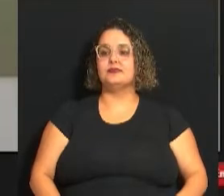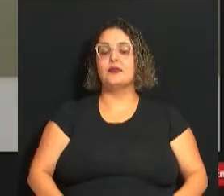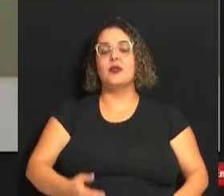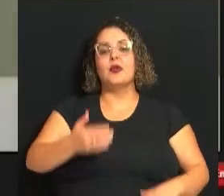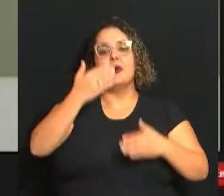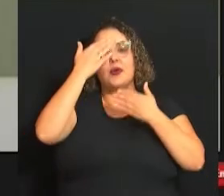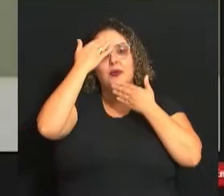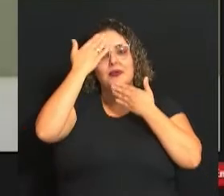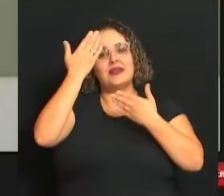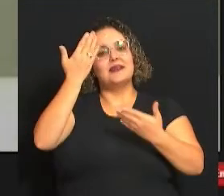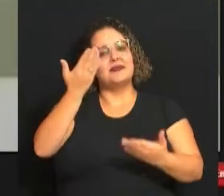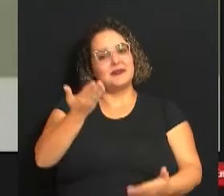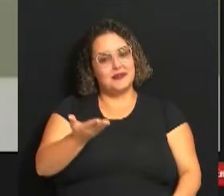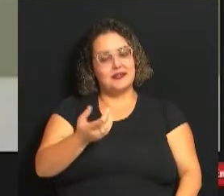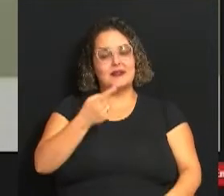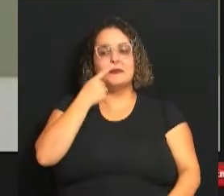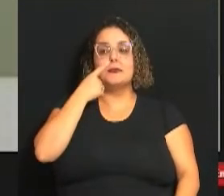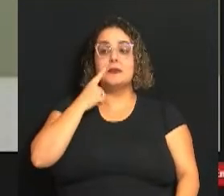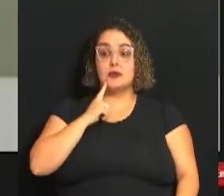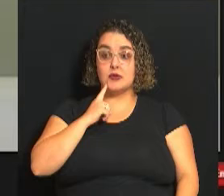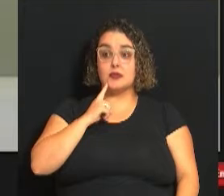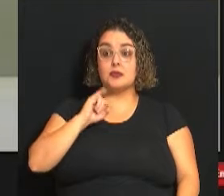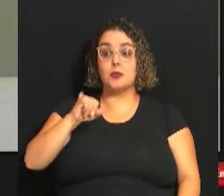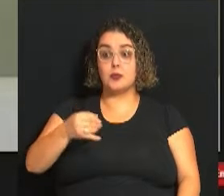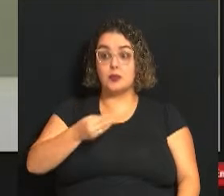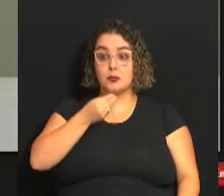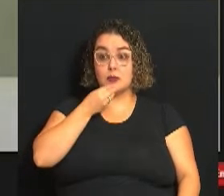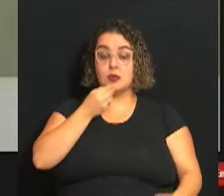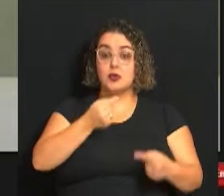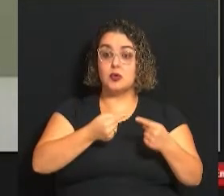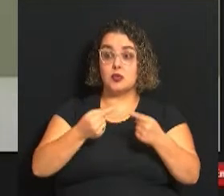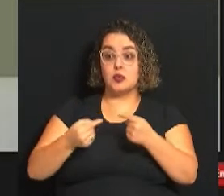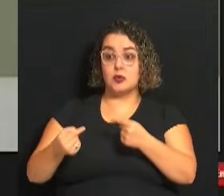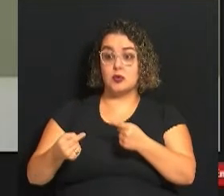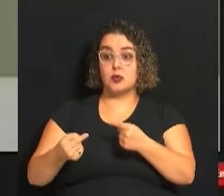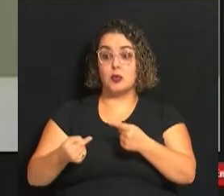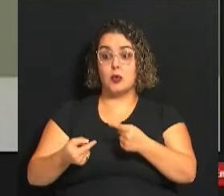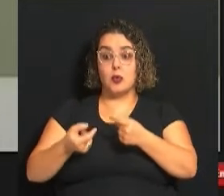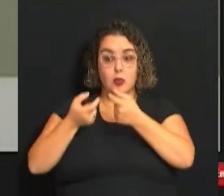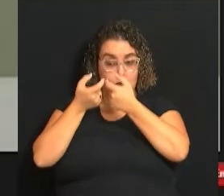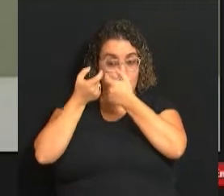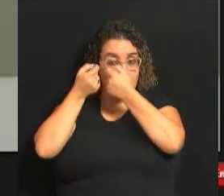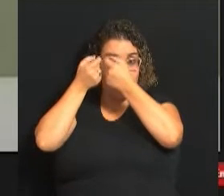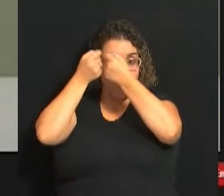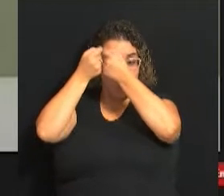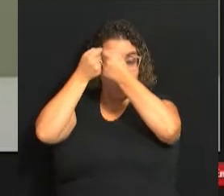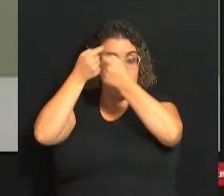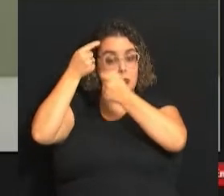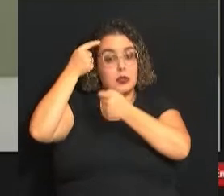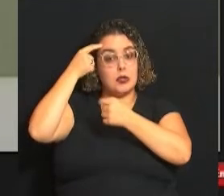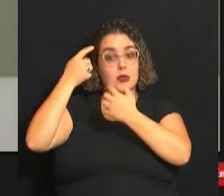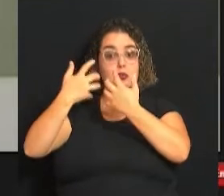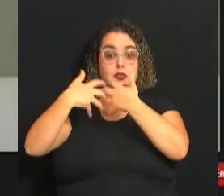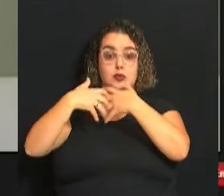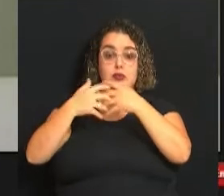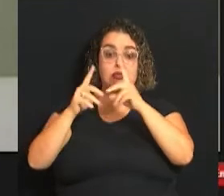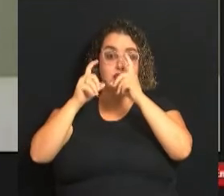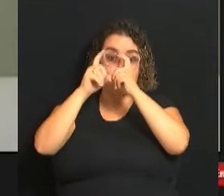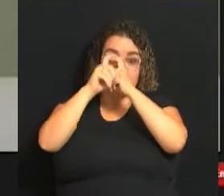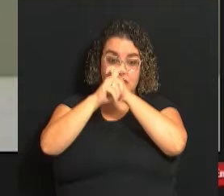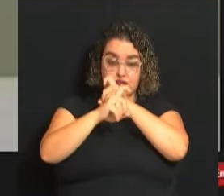de estarmos discutindo câncer de cérebro, essa doença que é tão complicada, tão